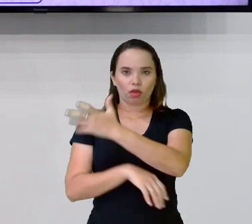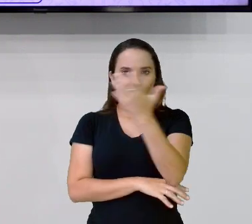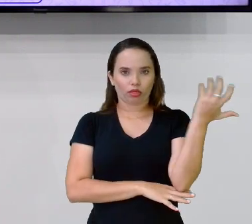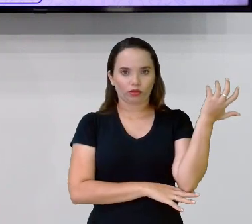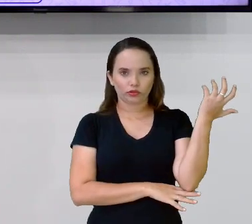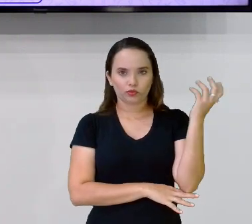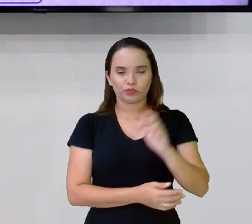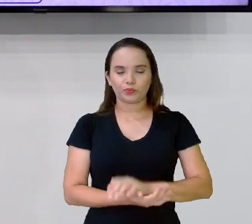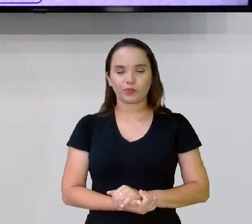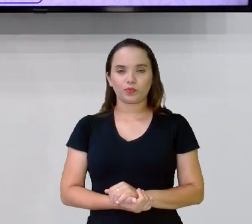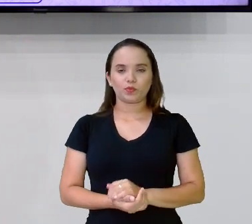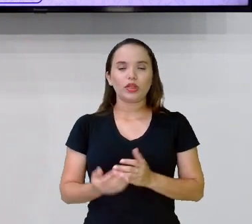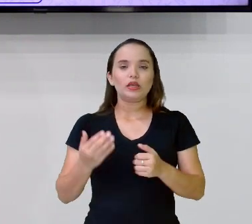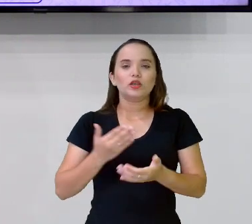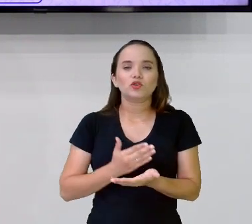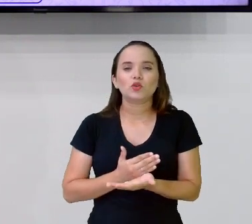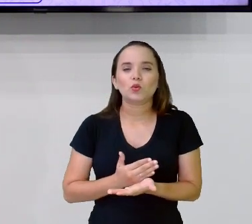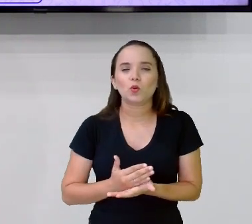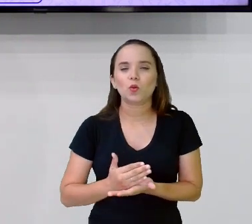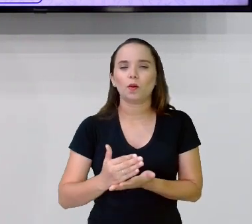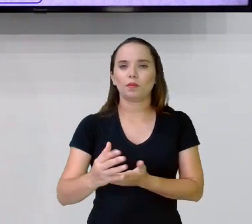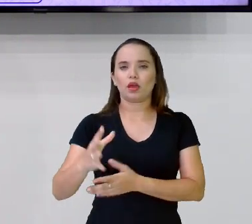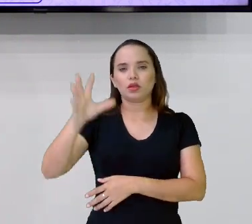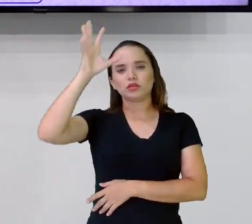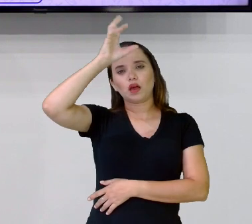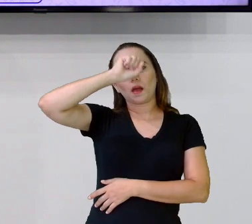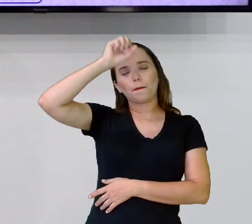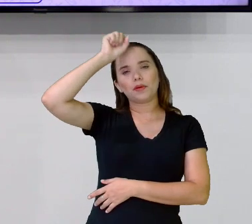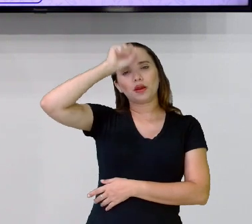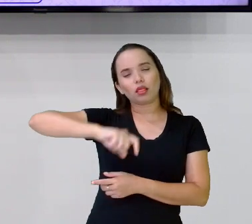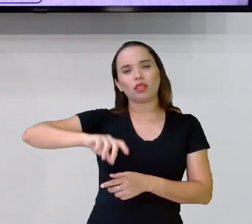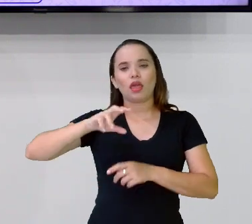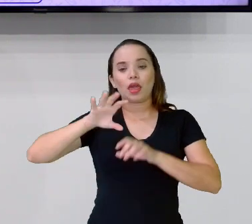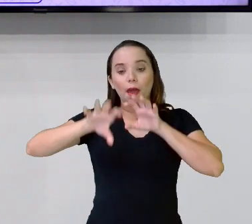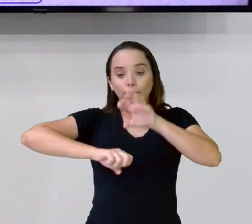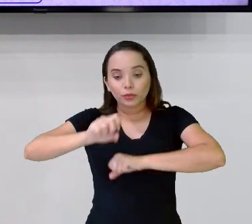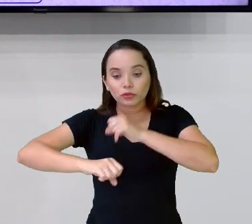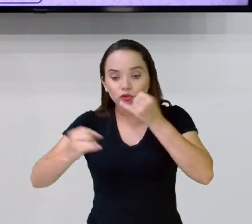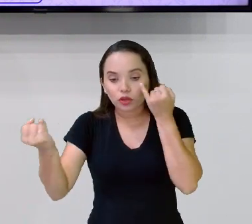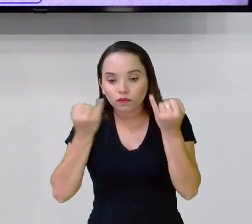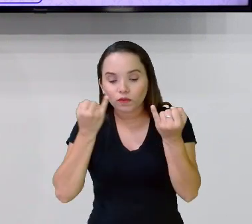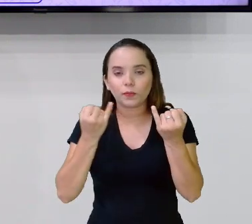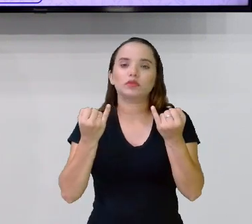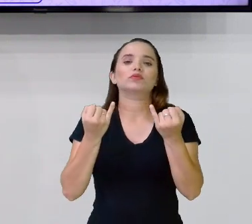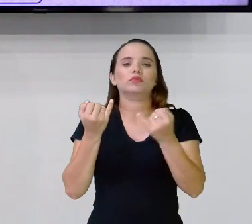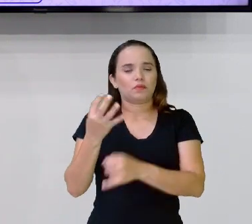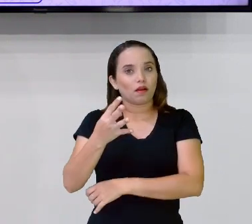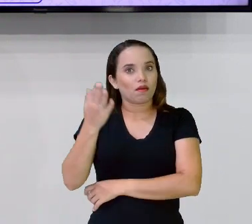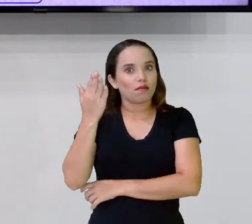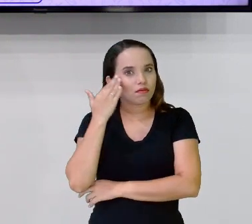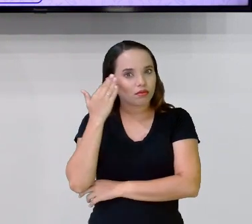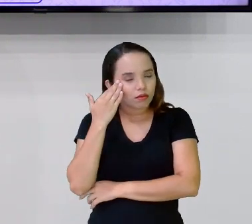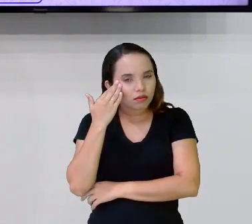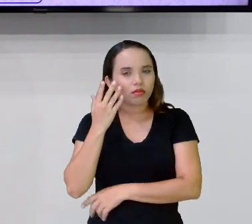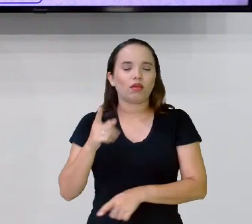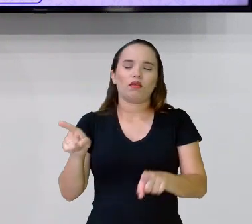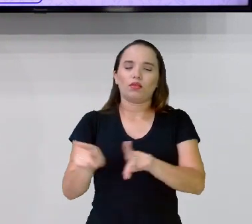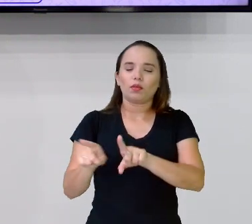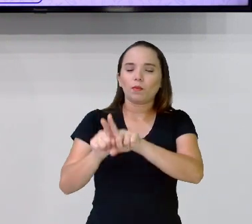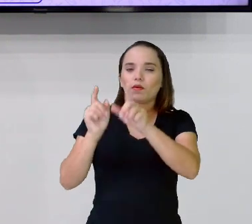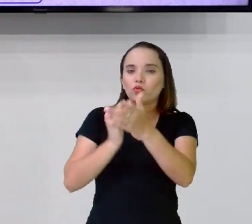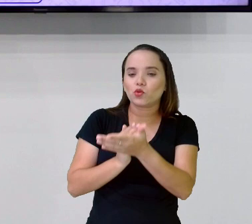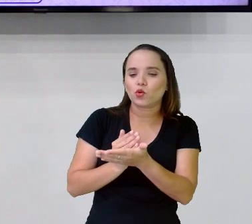a gente começa a aprender, a se informar, saber dessas questões, a gente começa também a